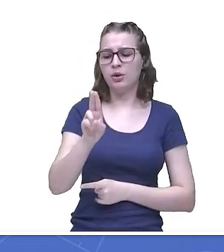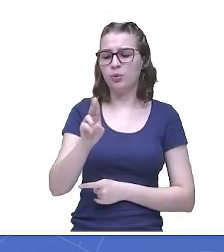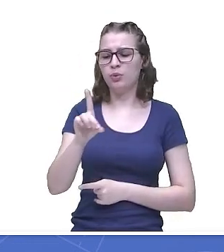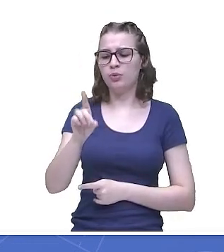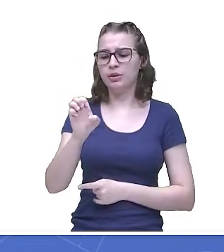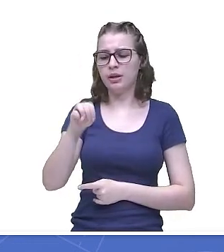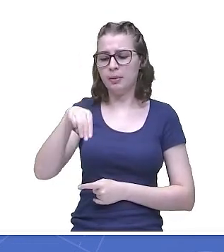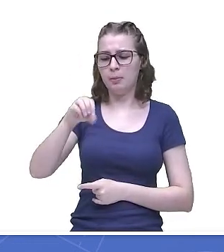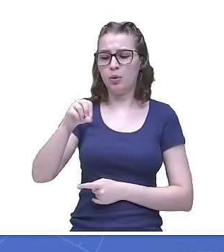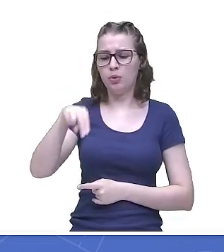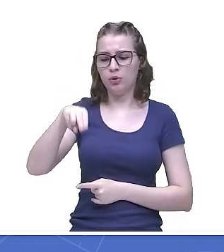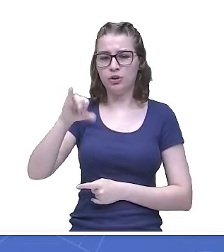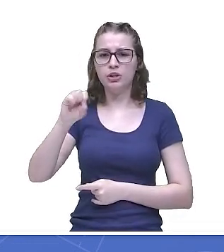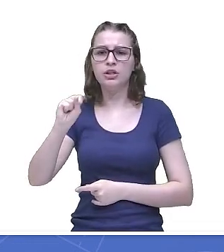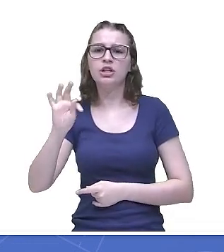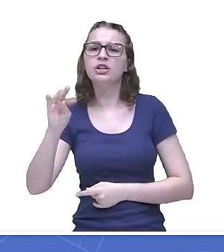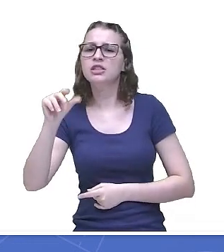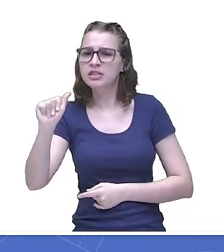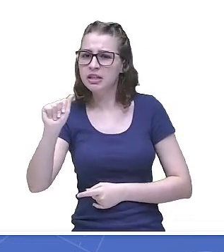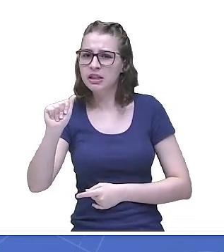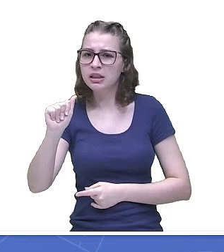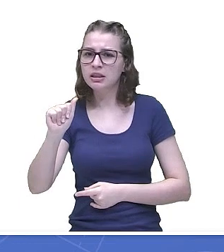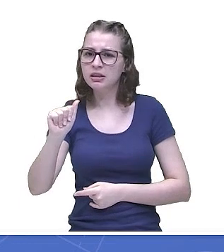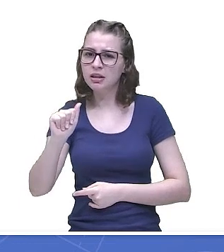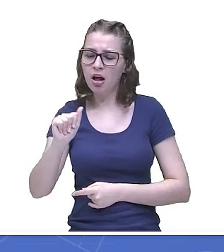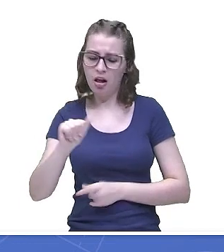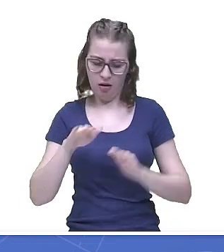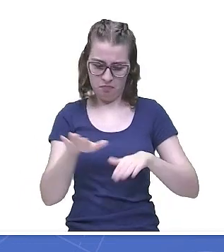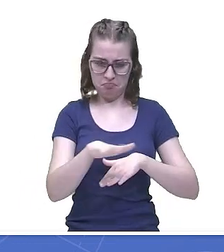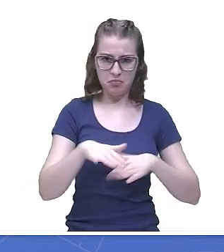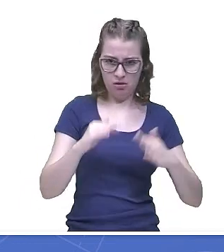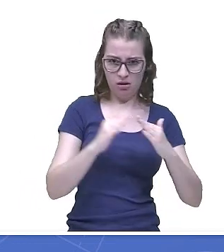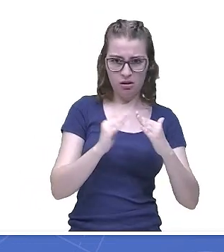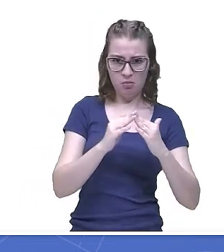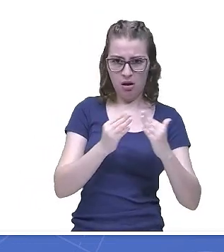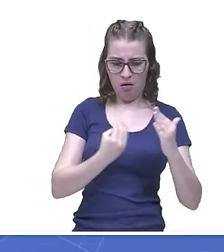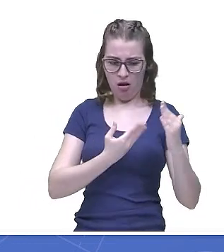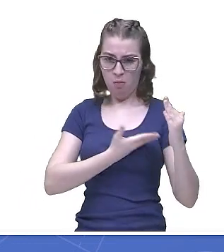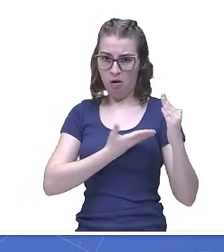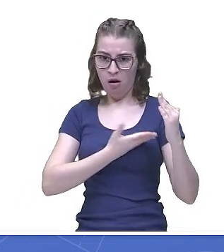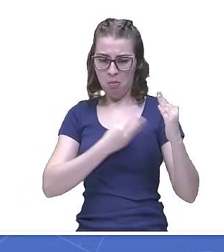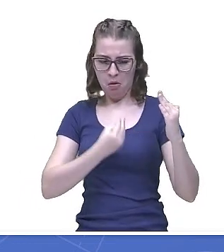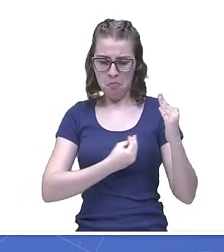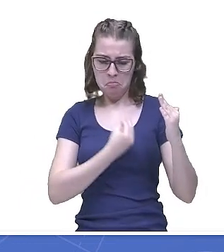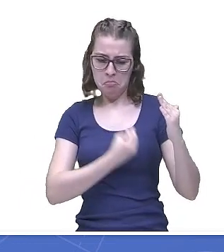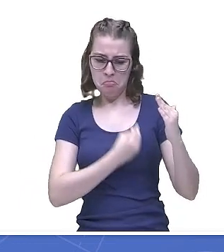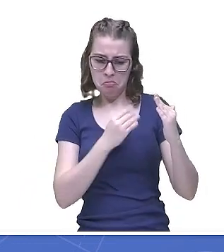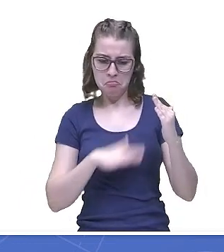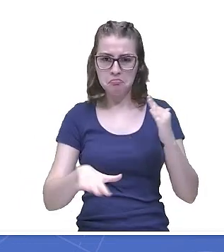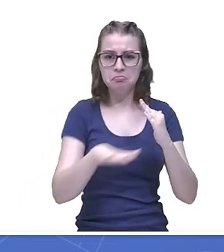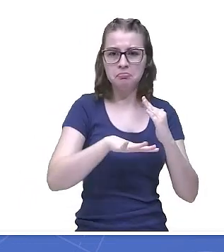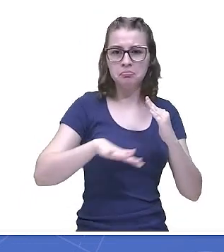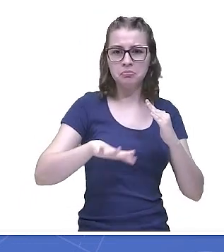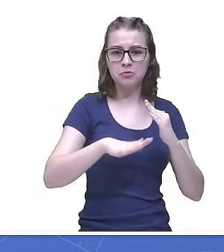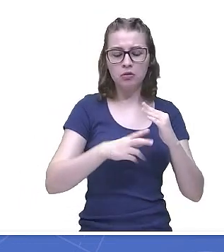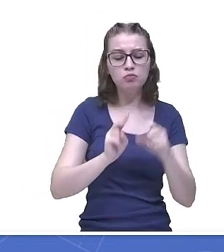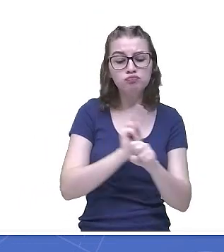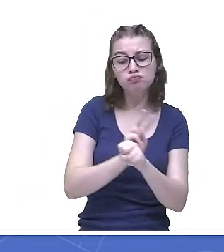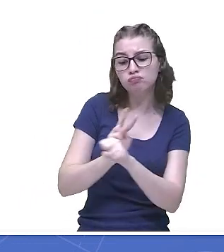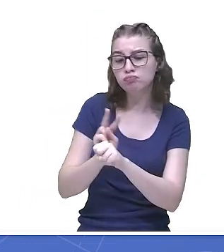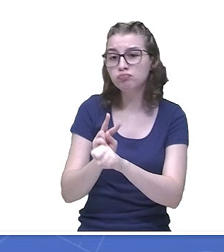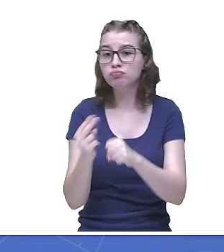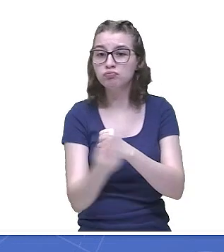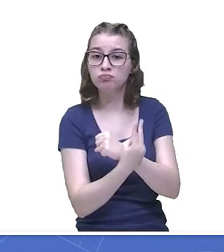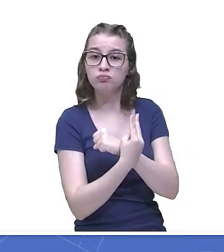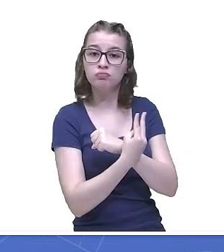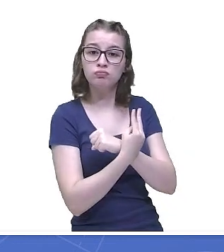vivia num determinado local, né, várias pessoas que eram amigas que se cuidavam entre si,